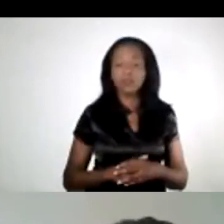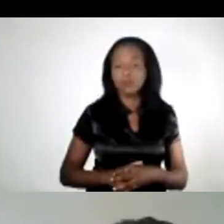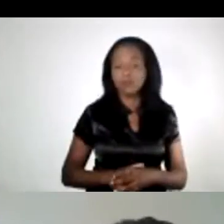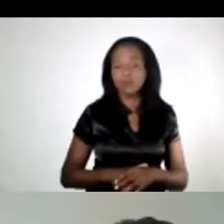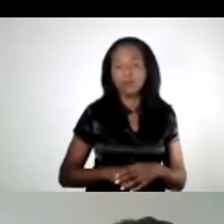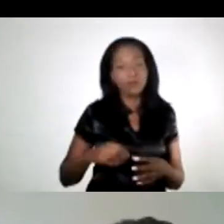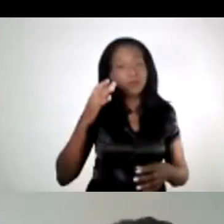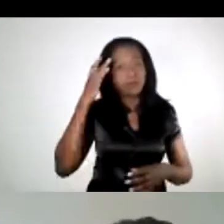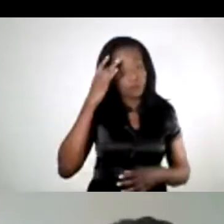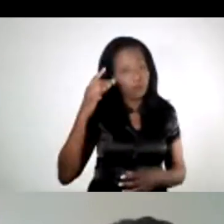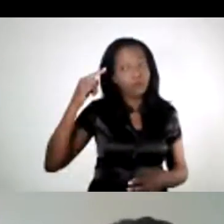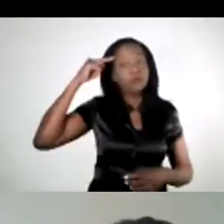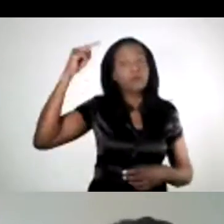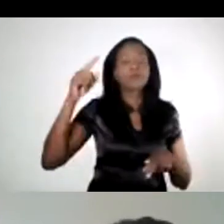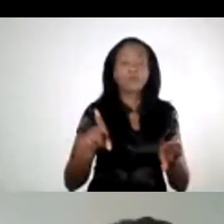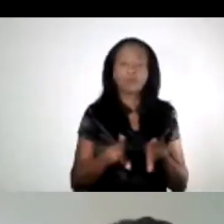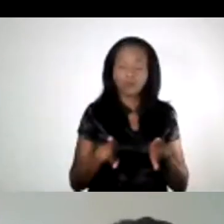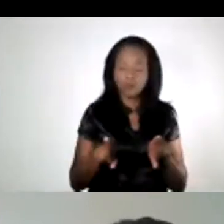pensar também